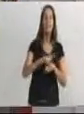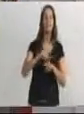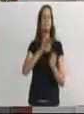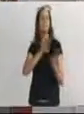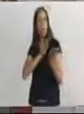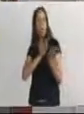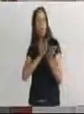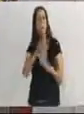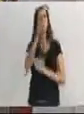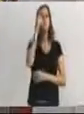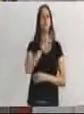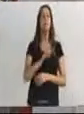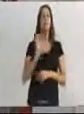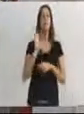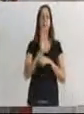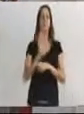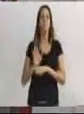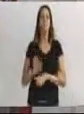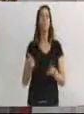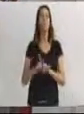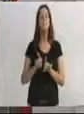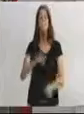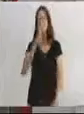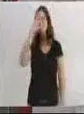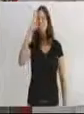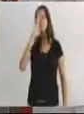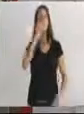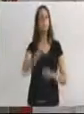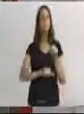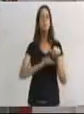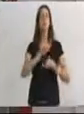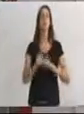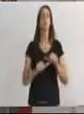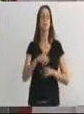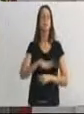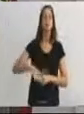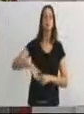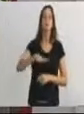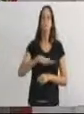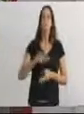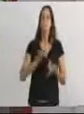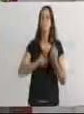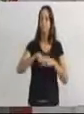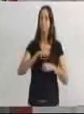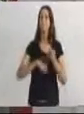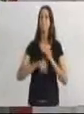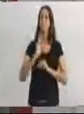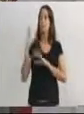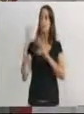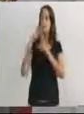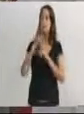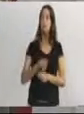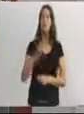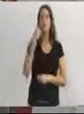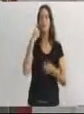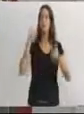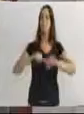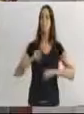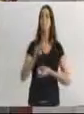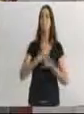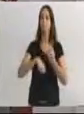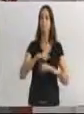e principalmente nas mudanças do cenário econômico que a gente acompanha ao longo dos últimos anos a detecção e principalmente